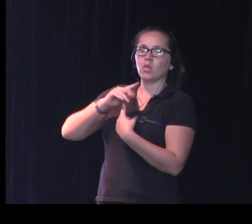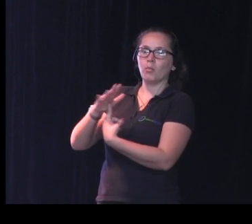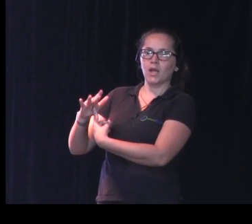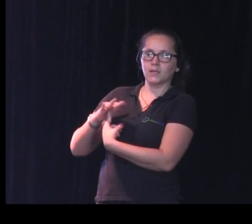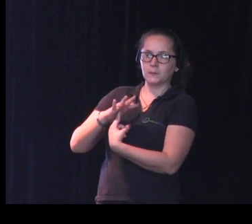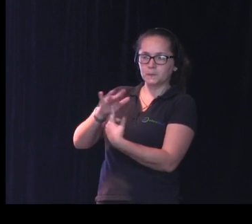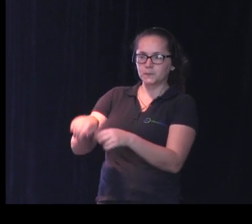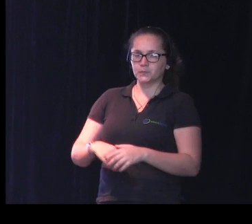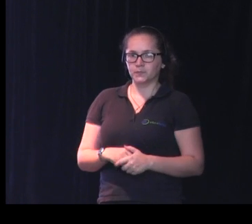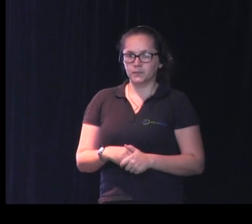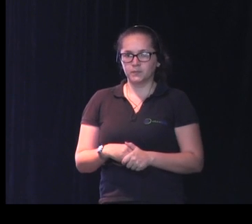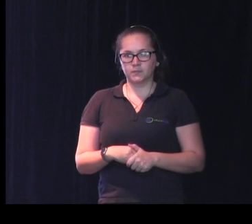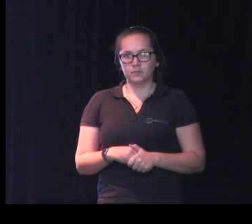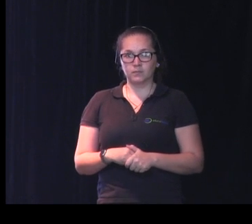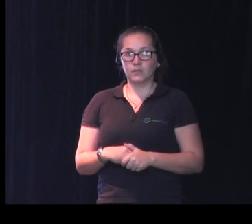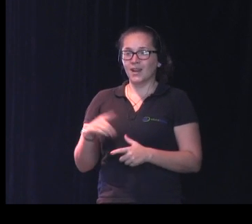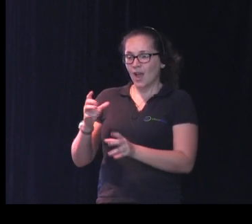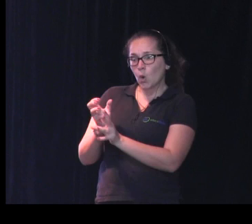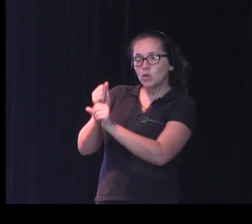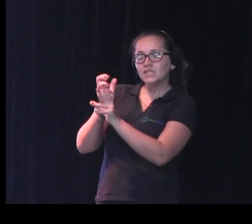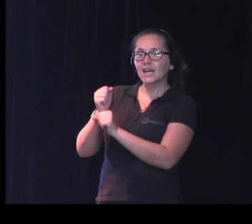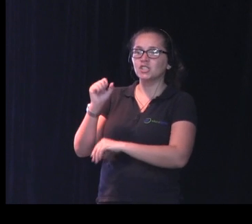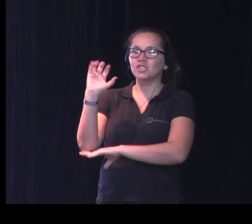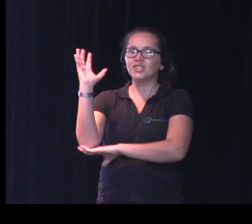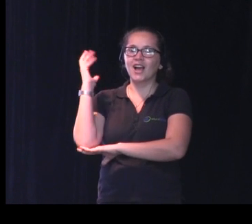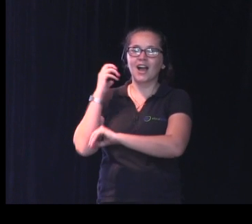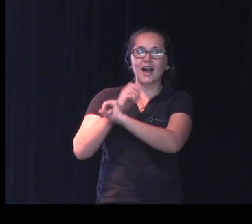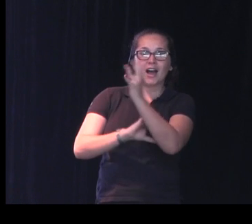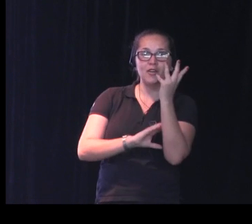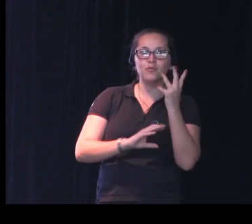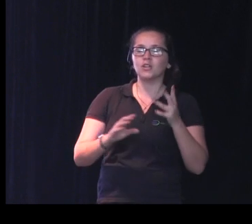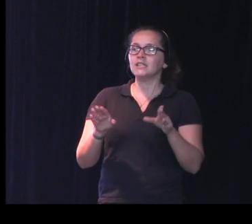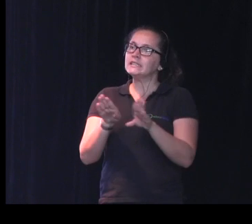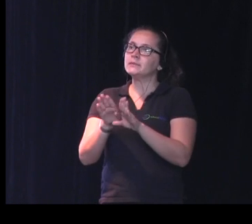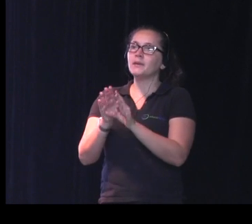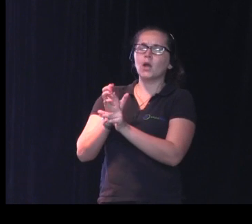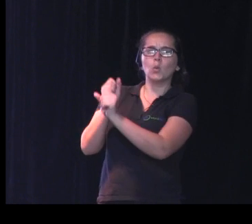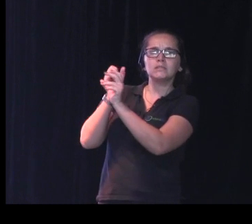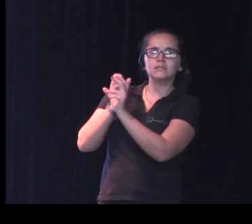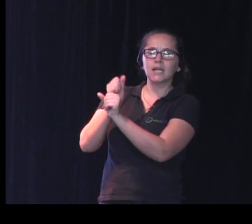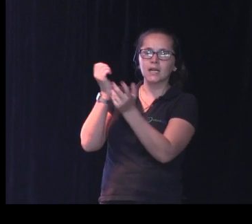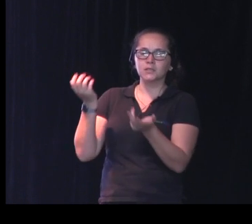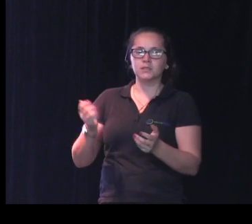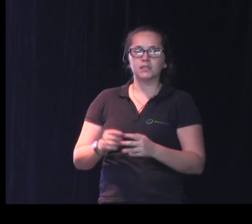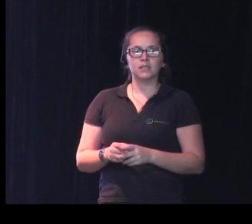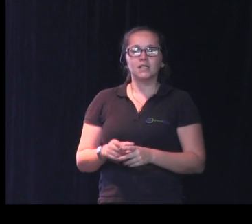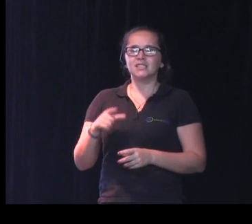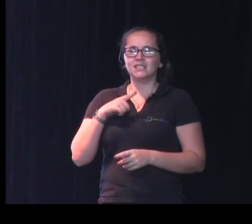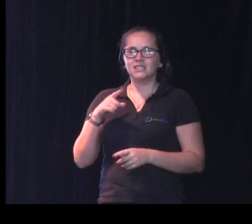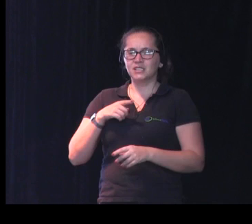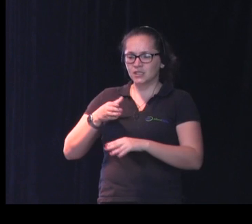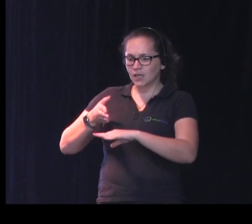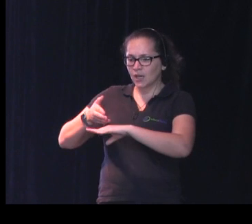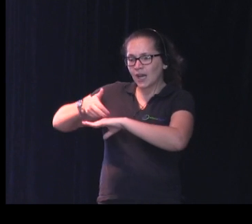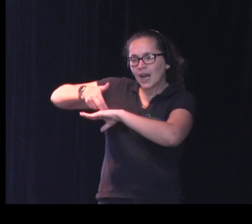da superfície do parque. A quantidade de árvores e a